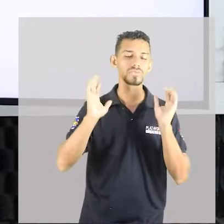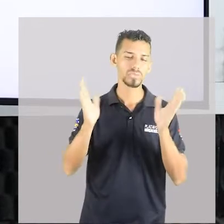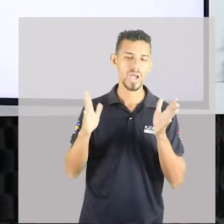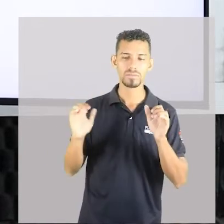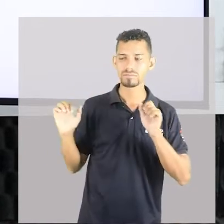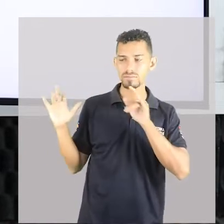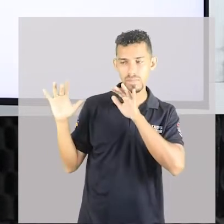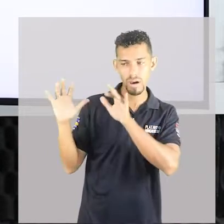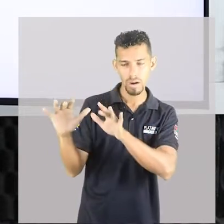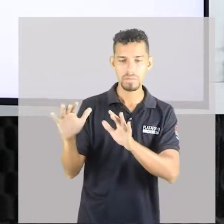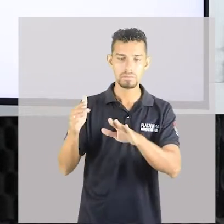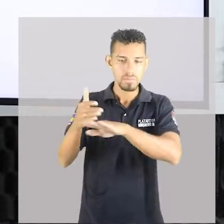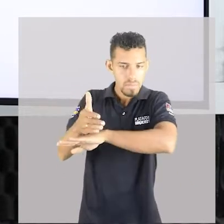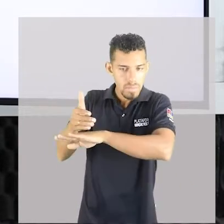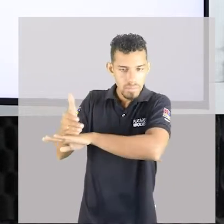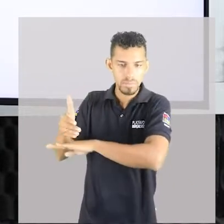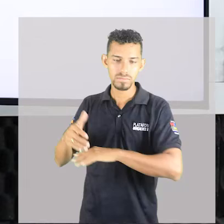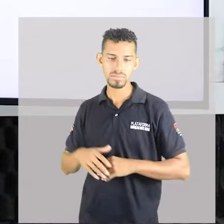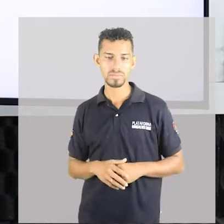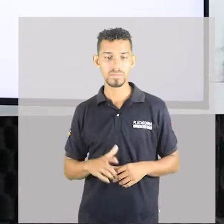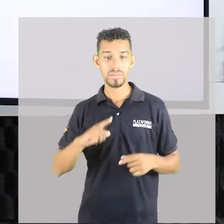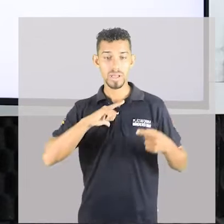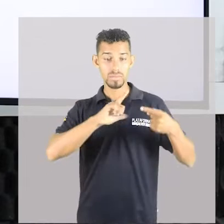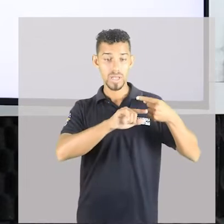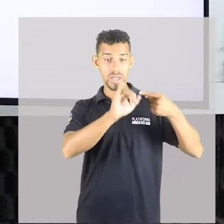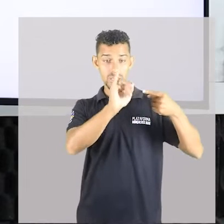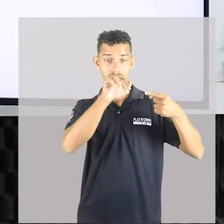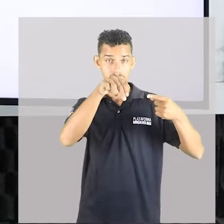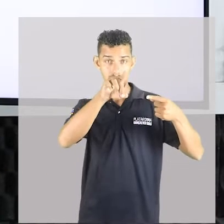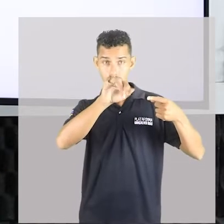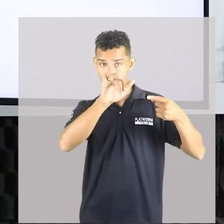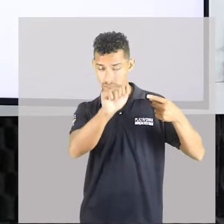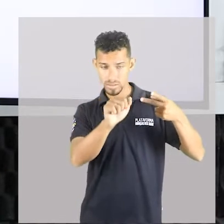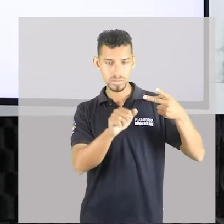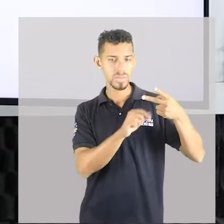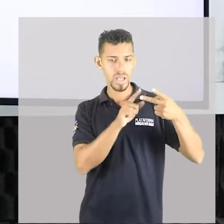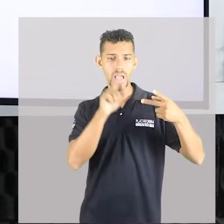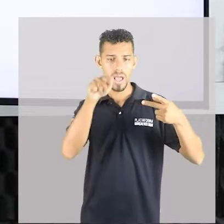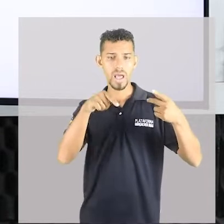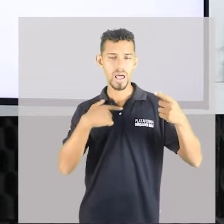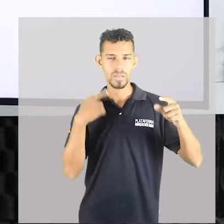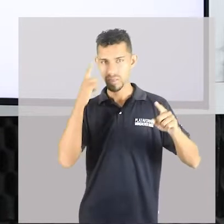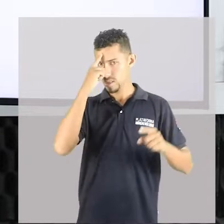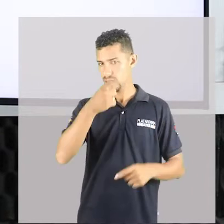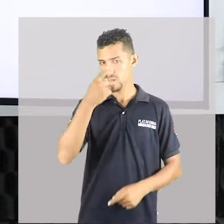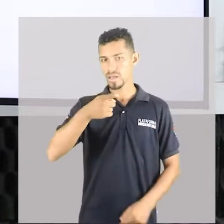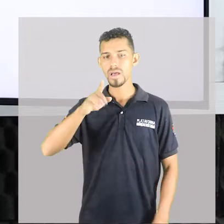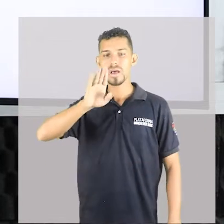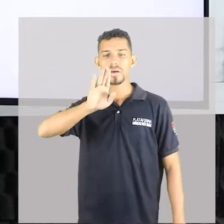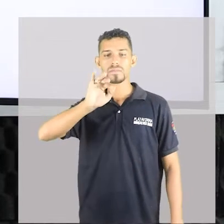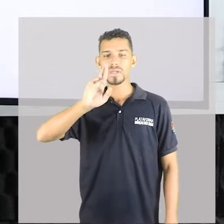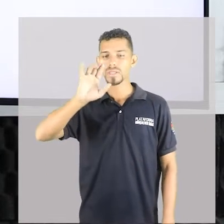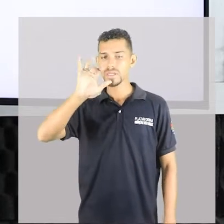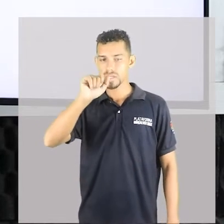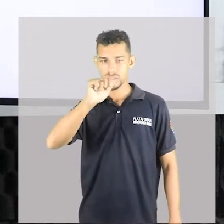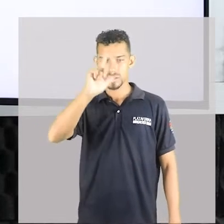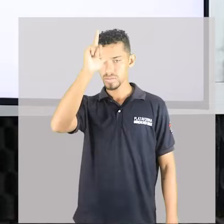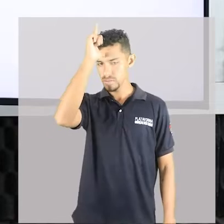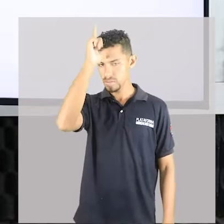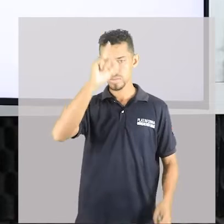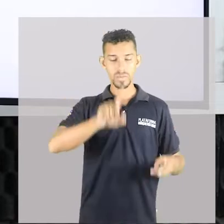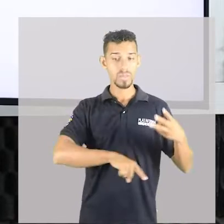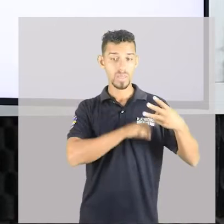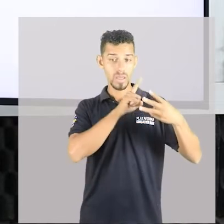colonizados. E aí nós temos a Índia, né, que é a dominação britânica, desde o século XVIII. No